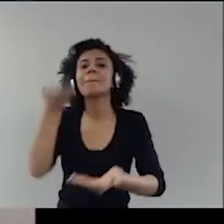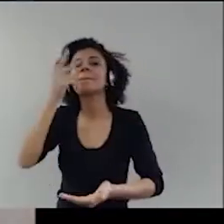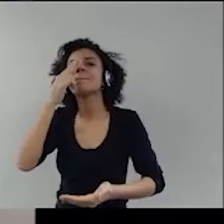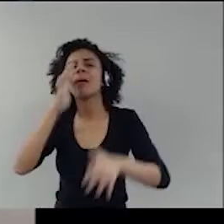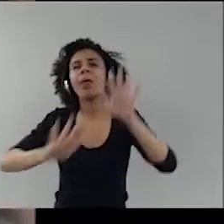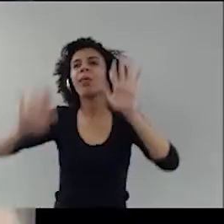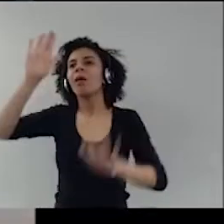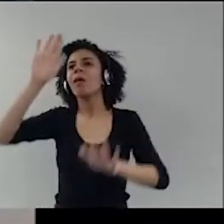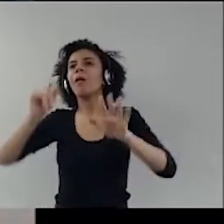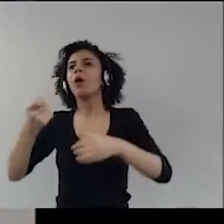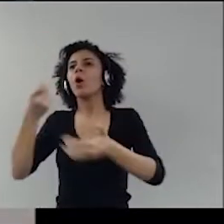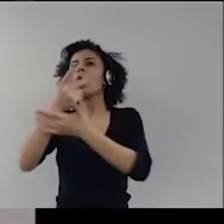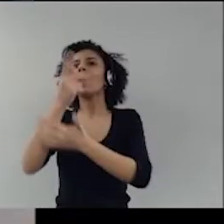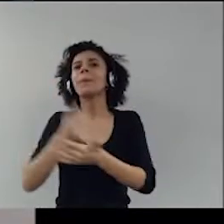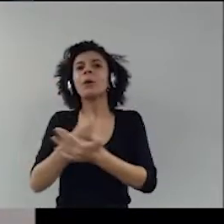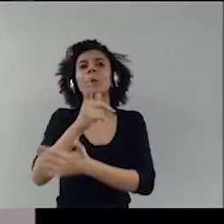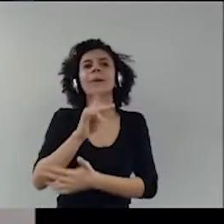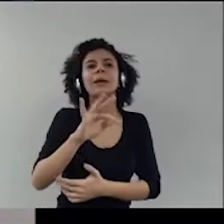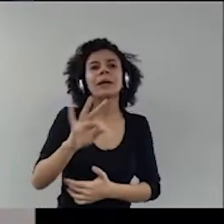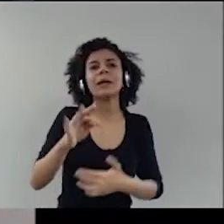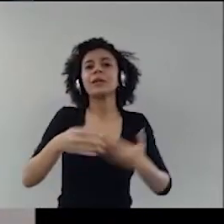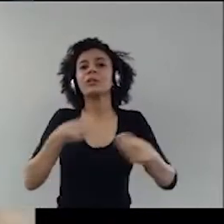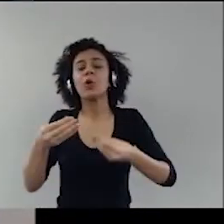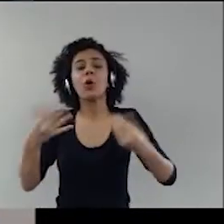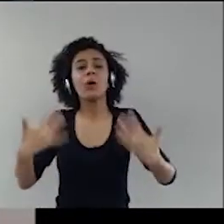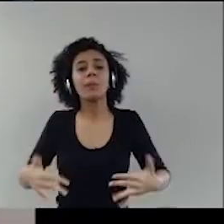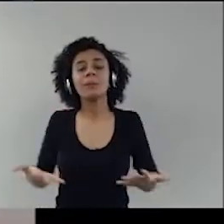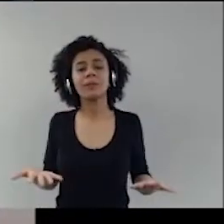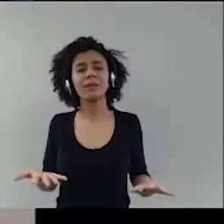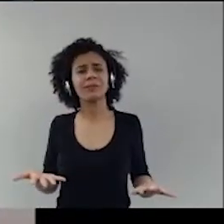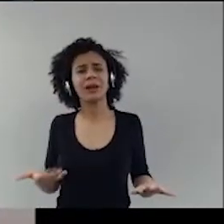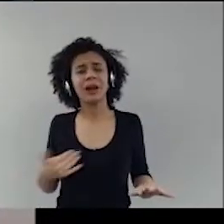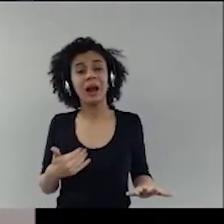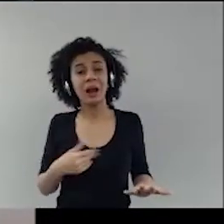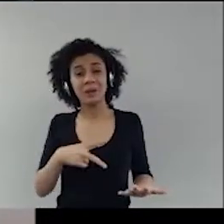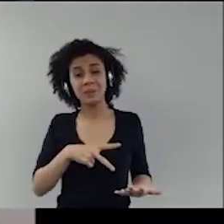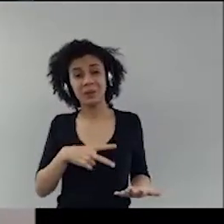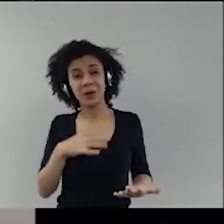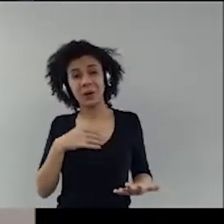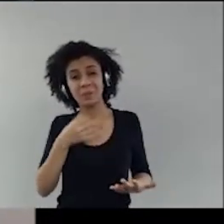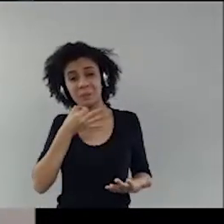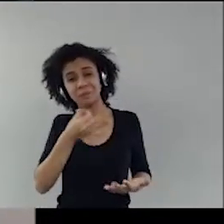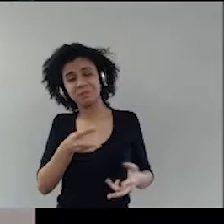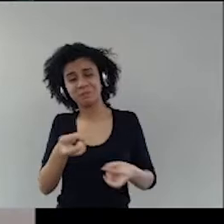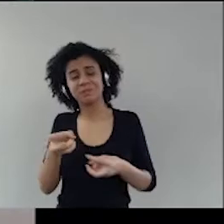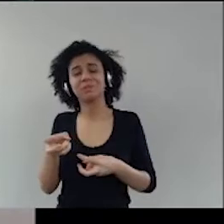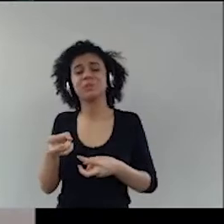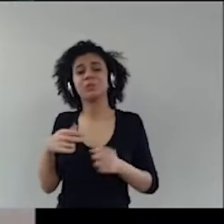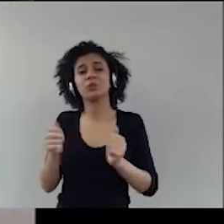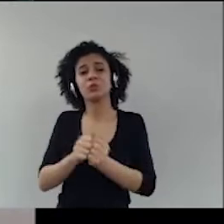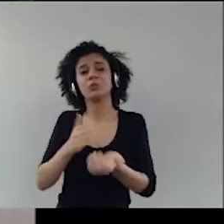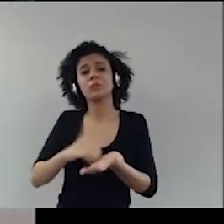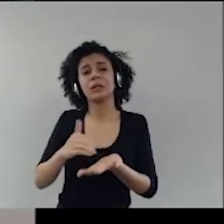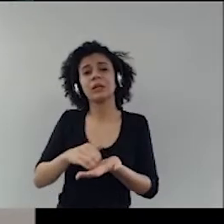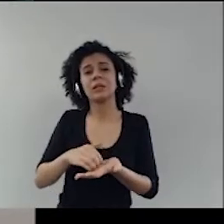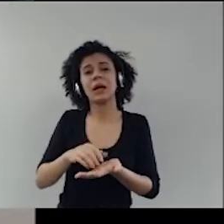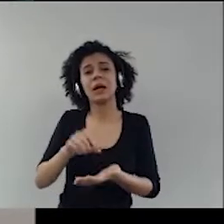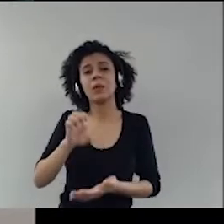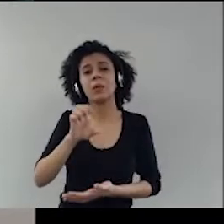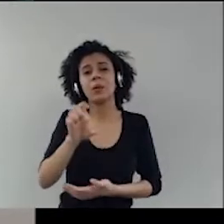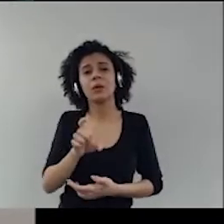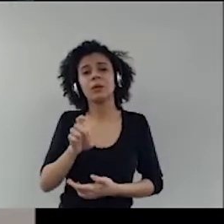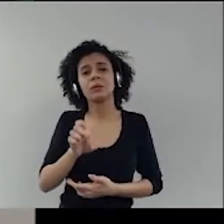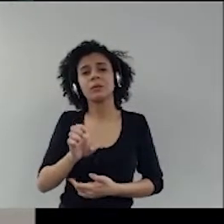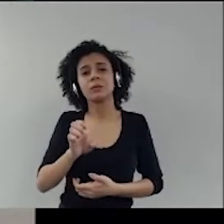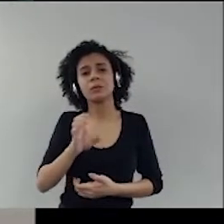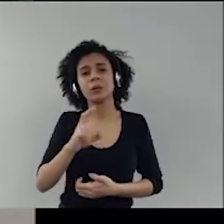ter o kit de intubação primeiro. E aí, a minha particular ponderação com o secretário executivo do Ministério, nós estávamos